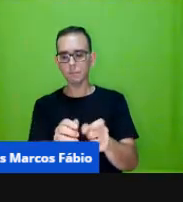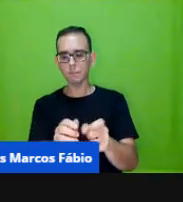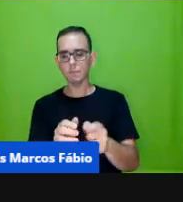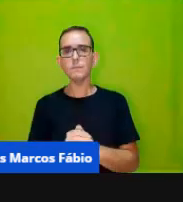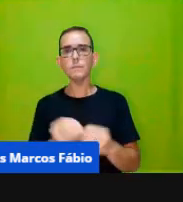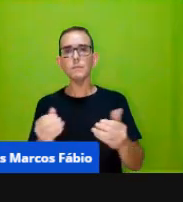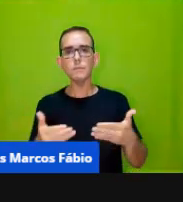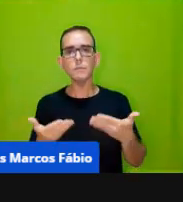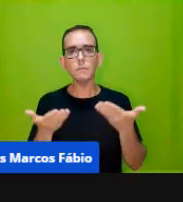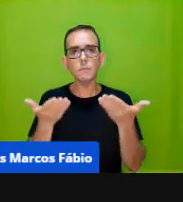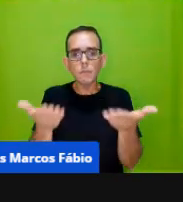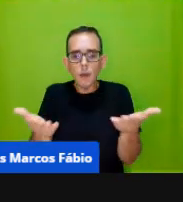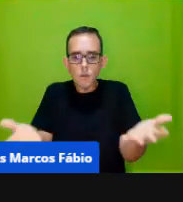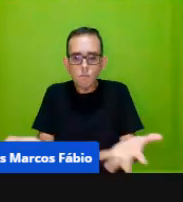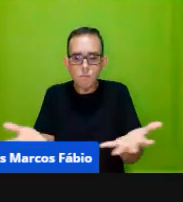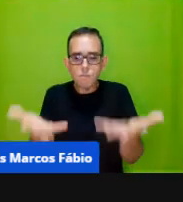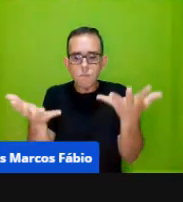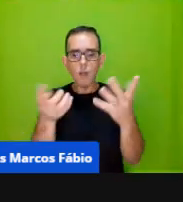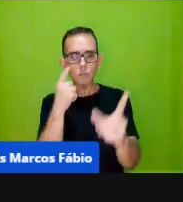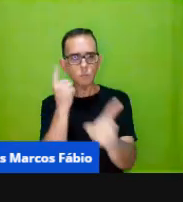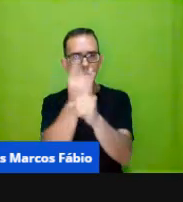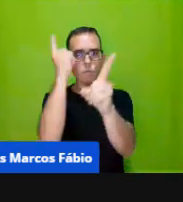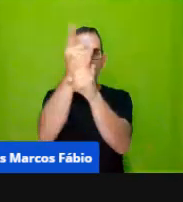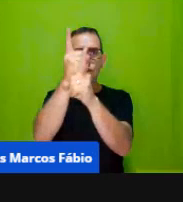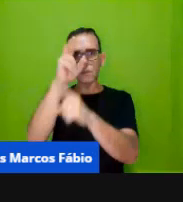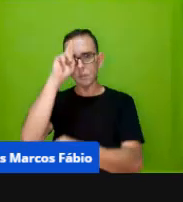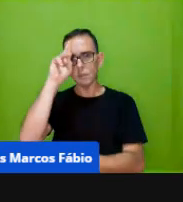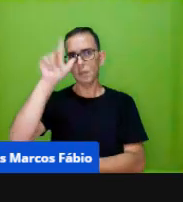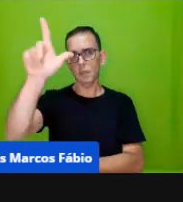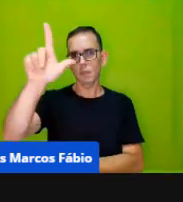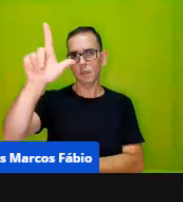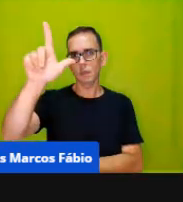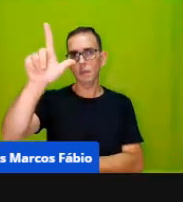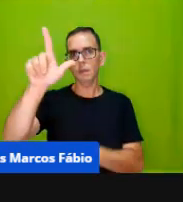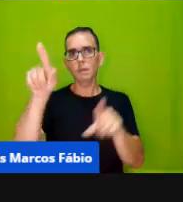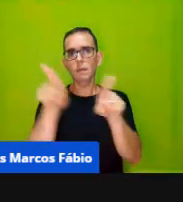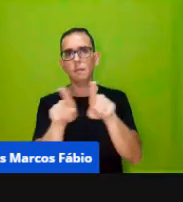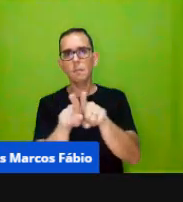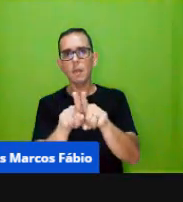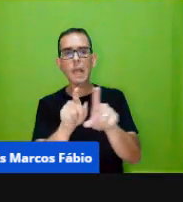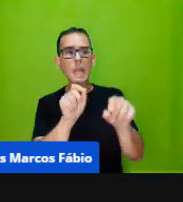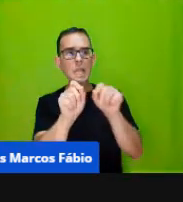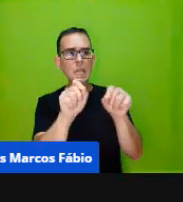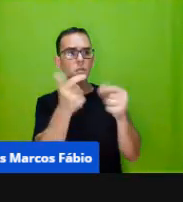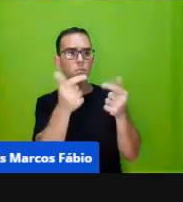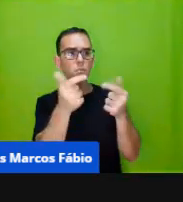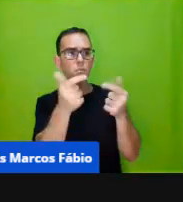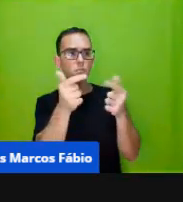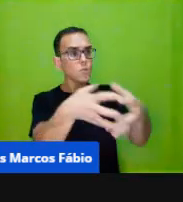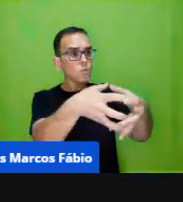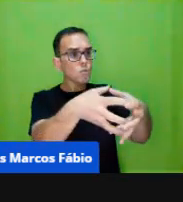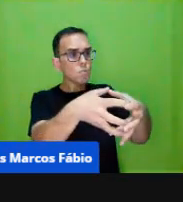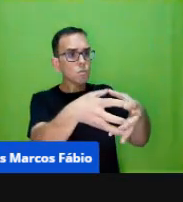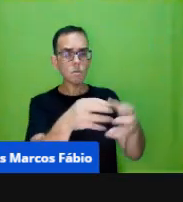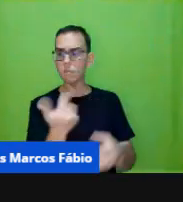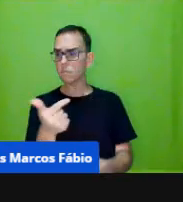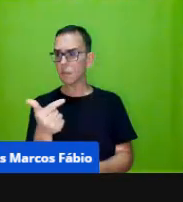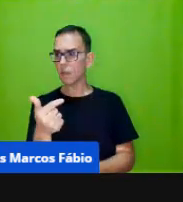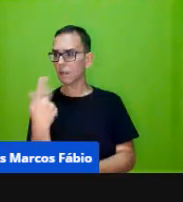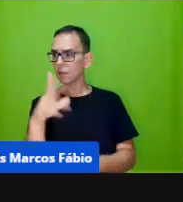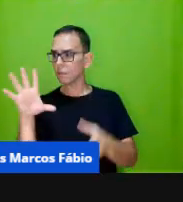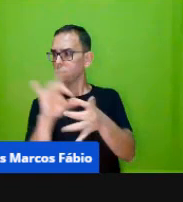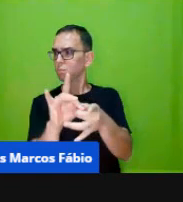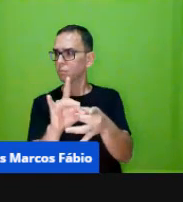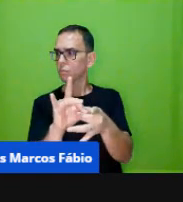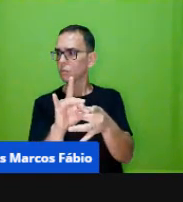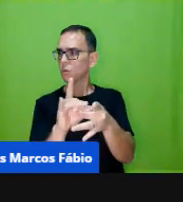promove a descoberta de líderes, né? Quem não tem um time, quem não tem no seu time de